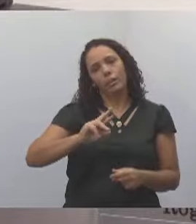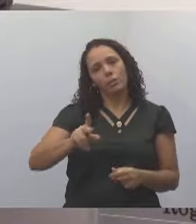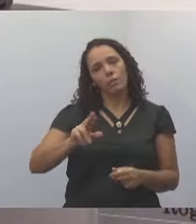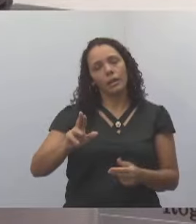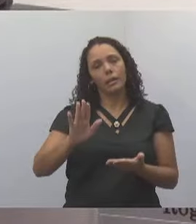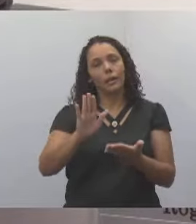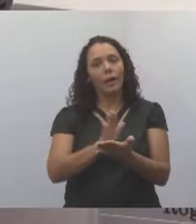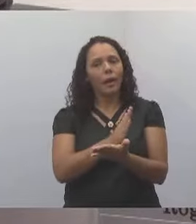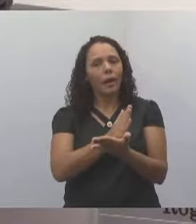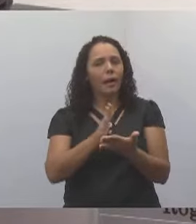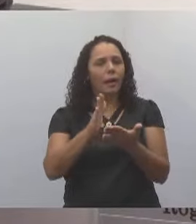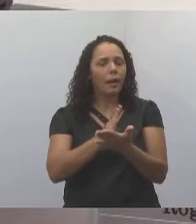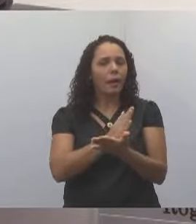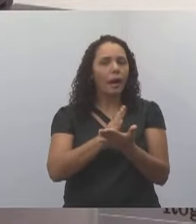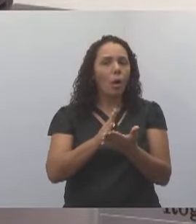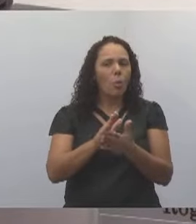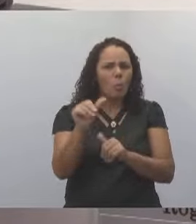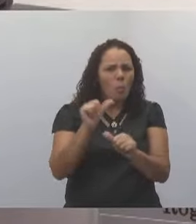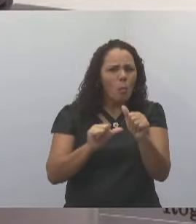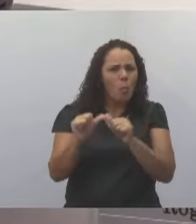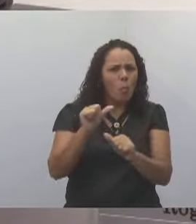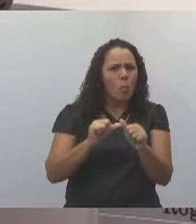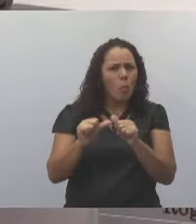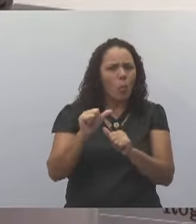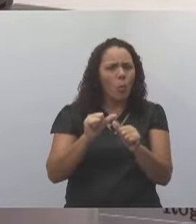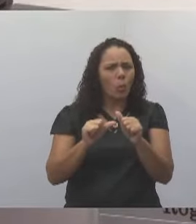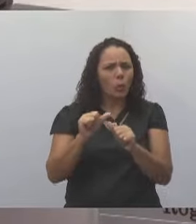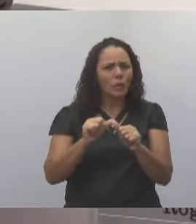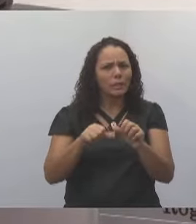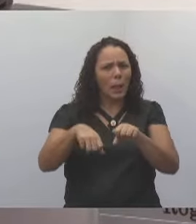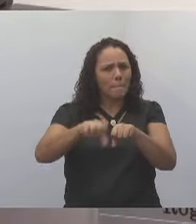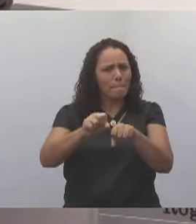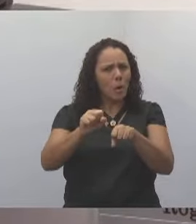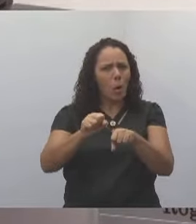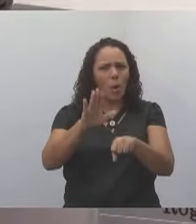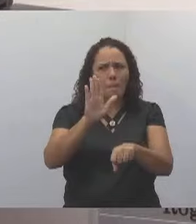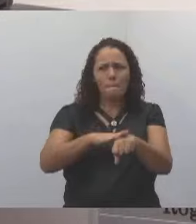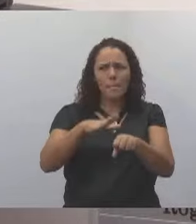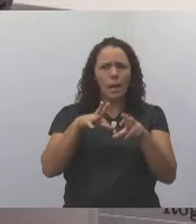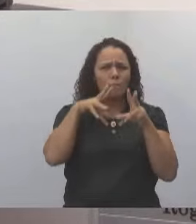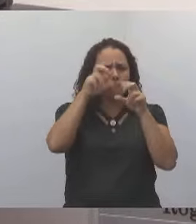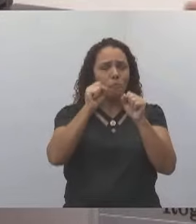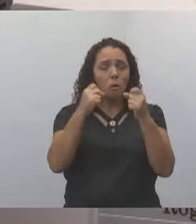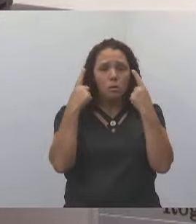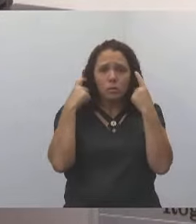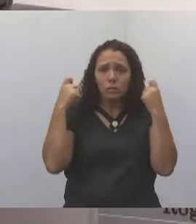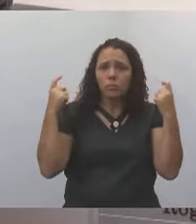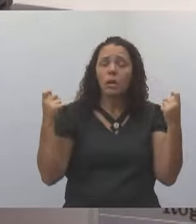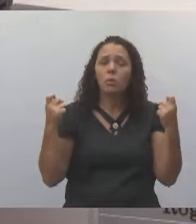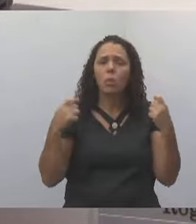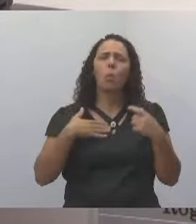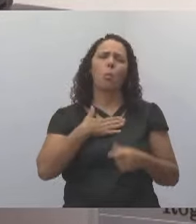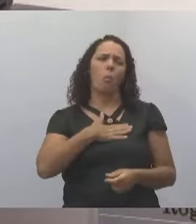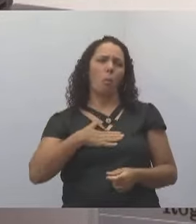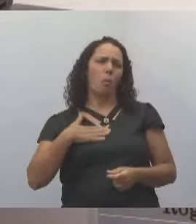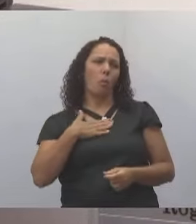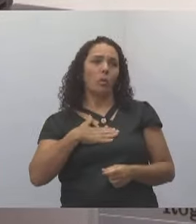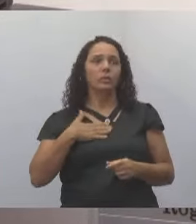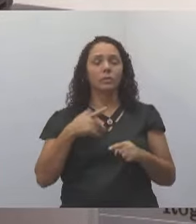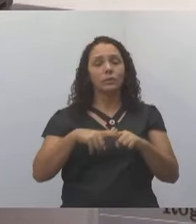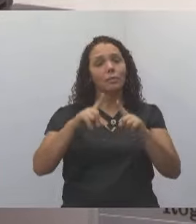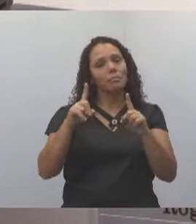alguns que modificam o escapamento da moto para ficar mais barulhento ainda. Eles gostam do barulho,